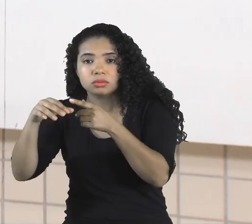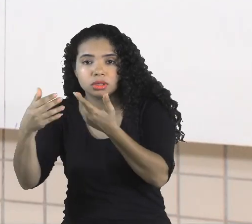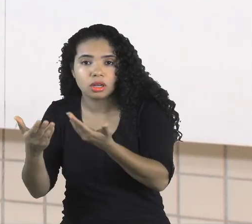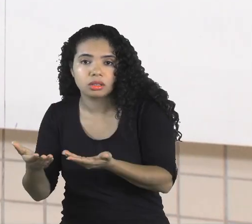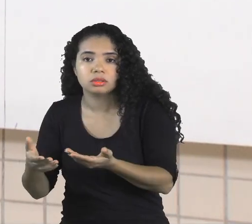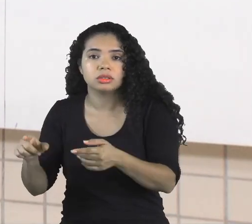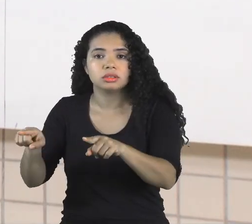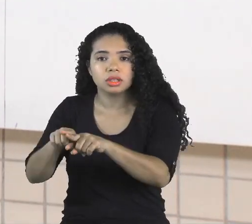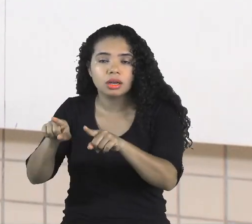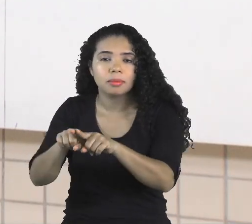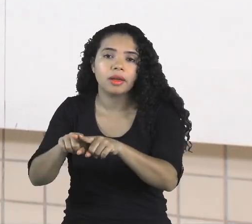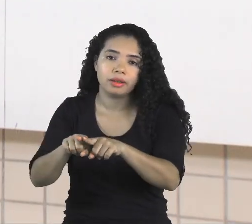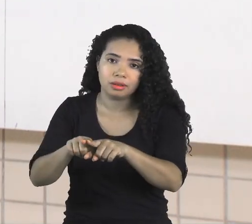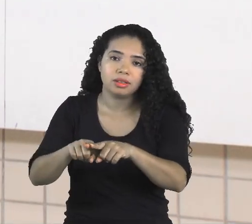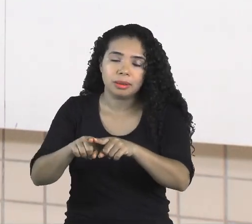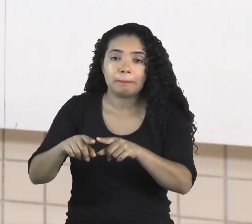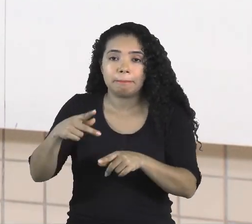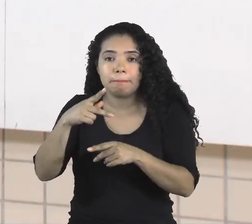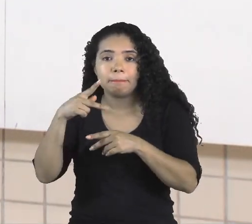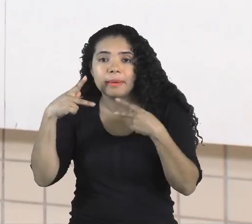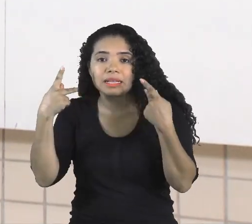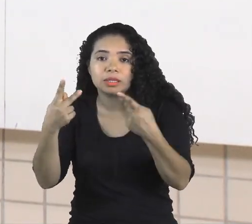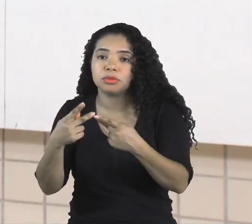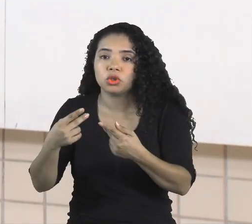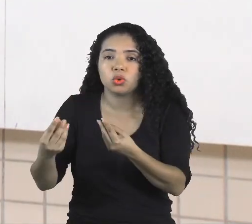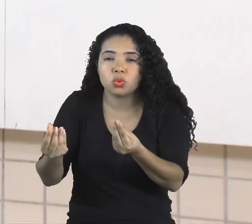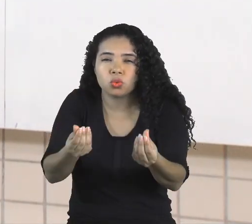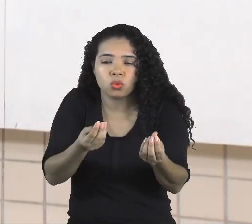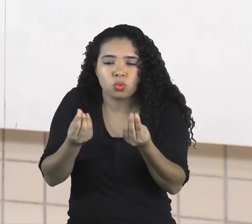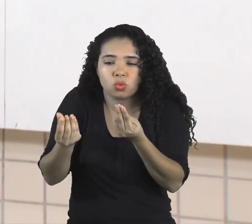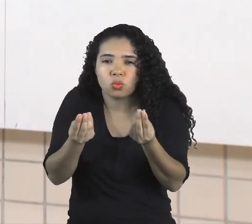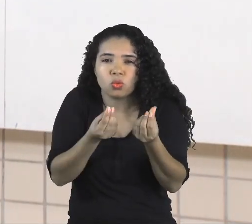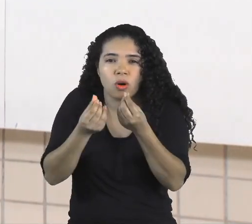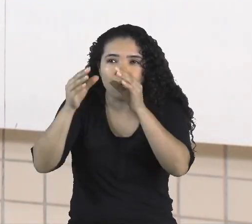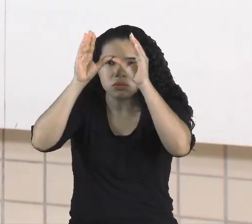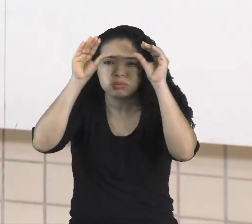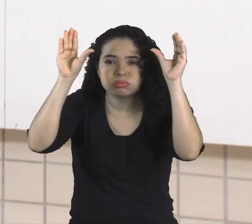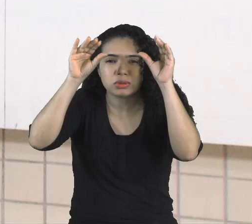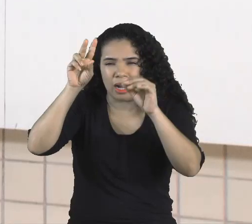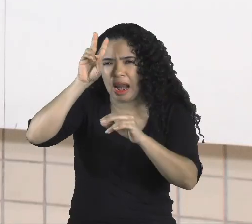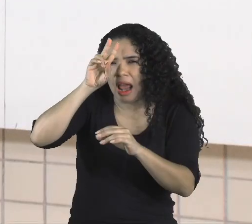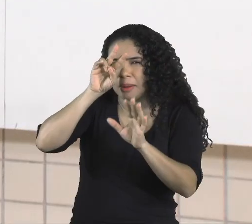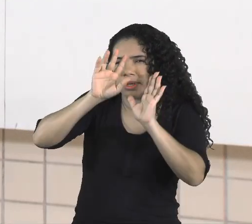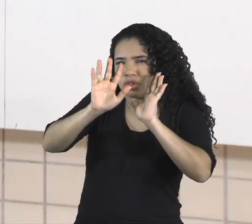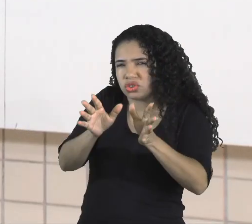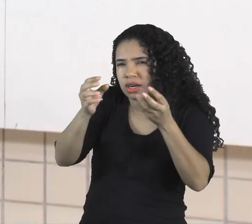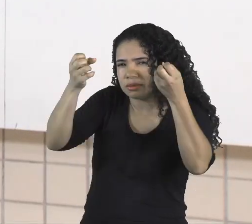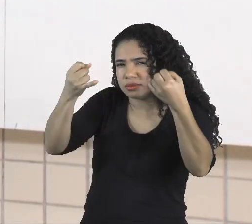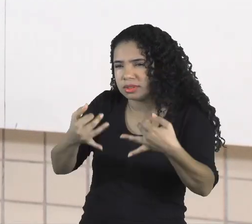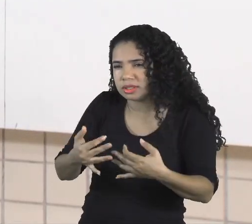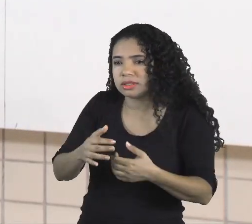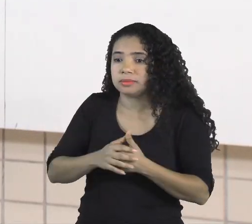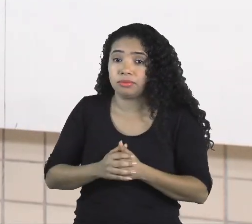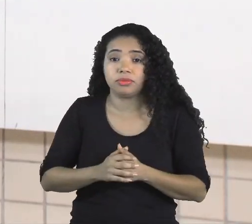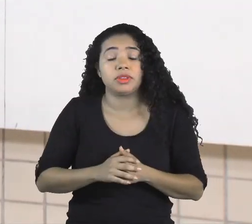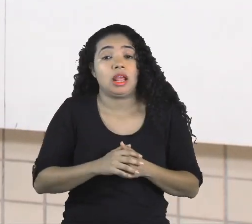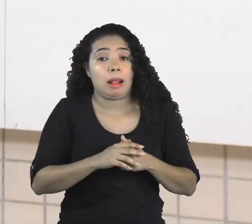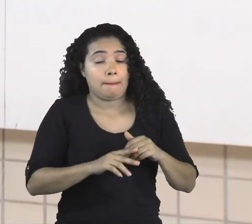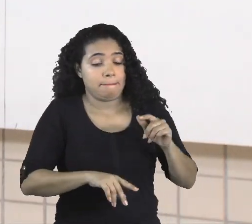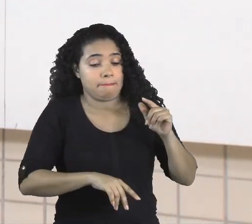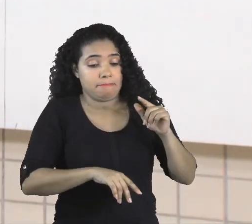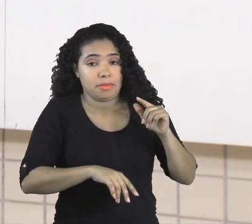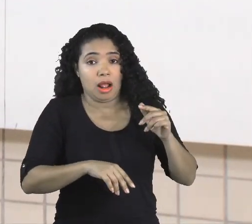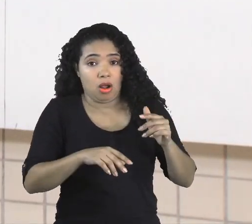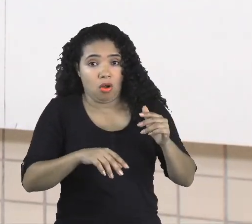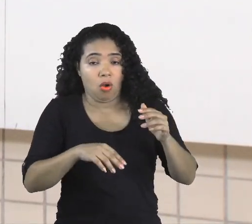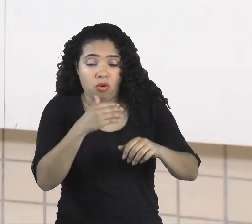e dos bens considerados patrimônio imaterial. Lembra que nós trabalhamos isso? Patrimônios